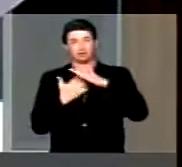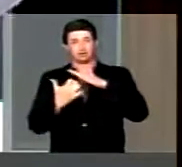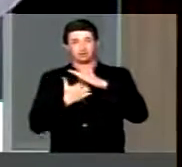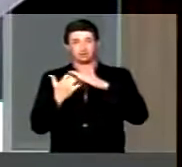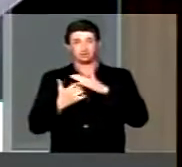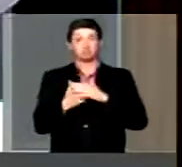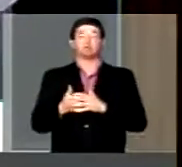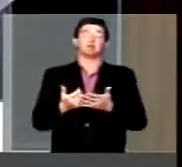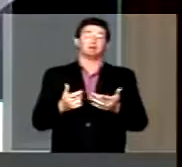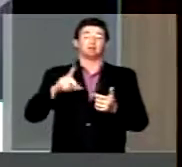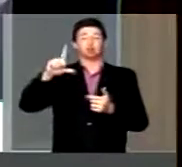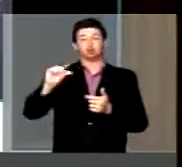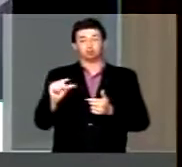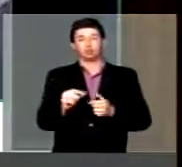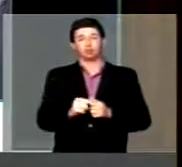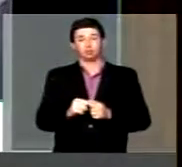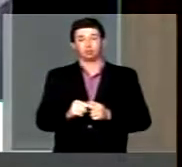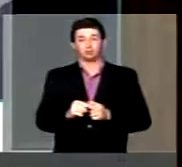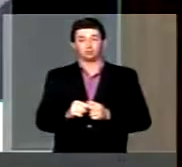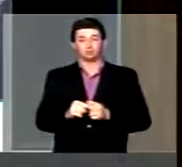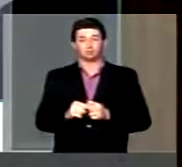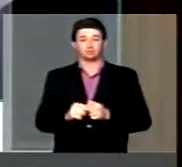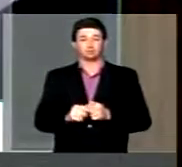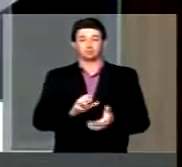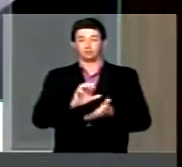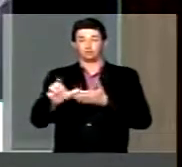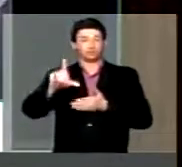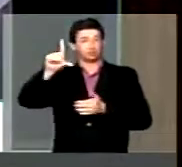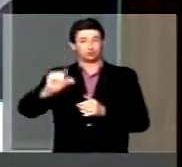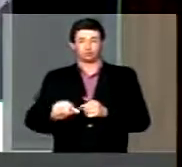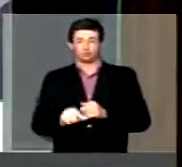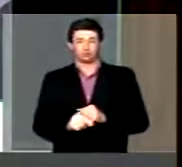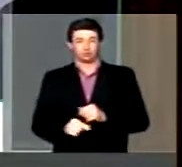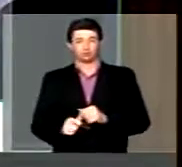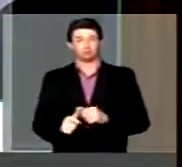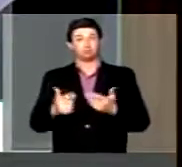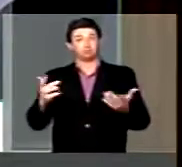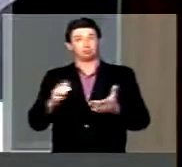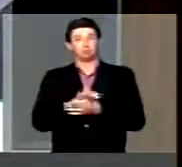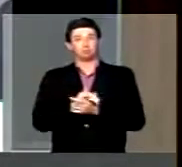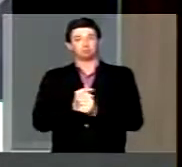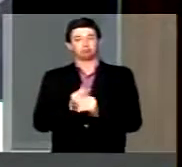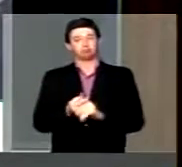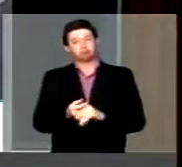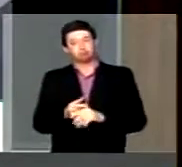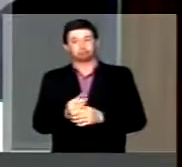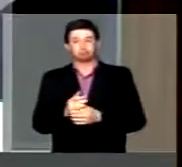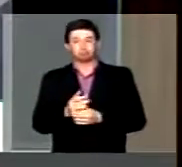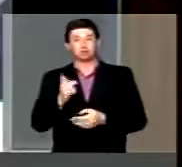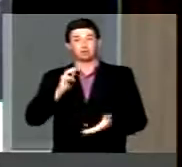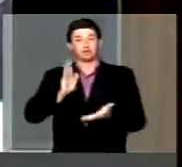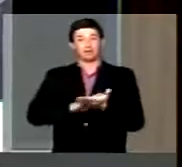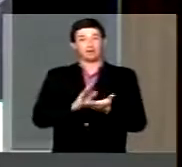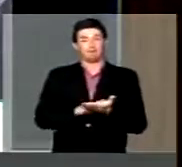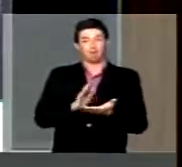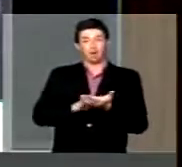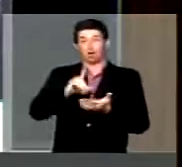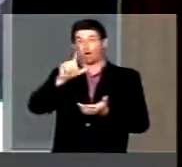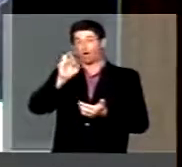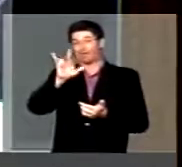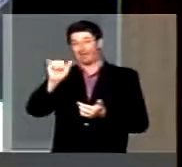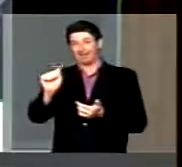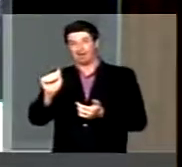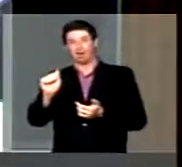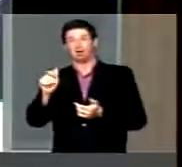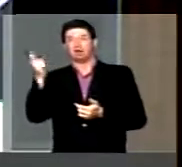que reduziram drasticamente seus investimentos. Ou seja, tínhamos em mãos um bilhete de loteria